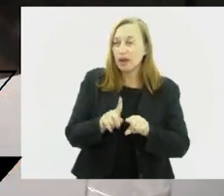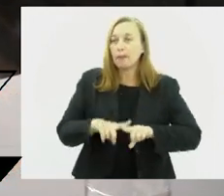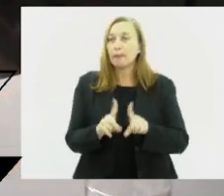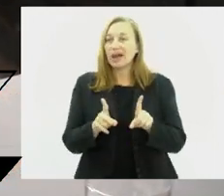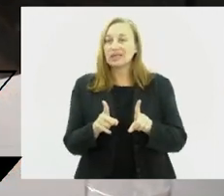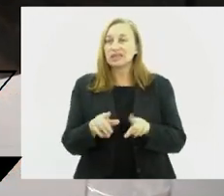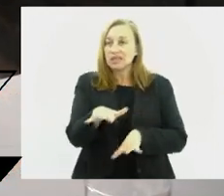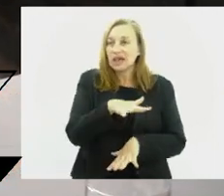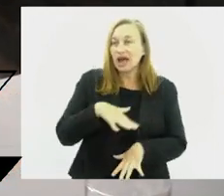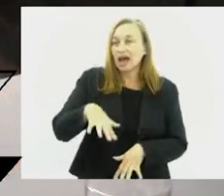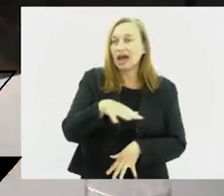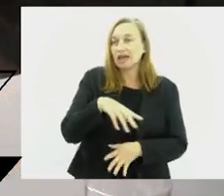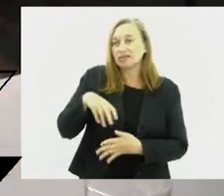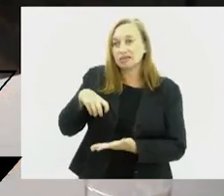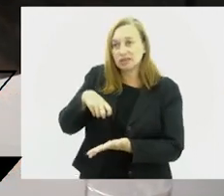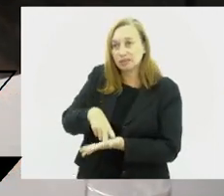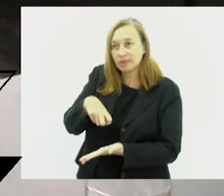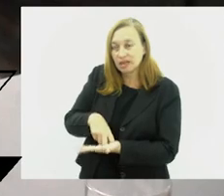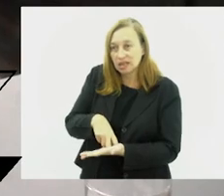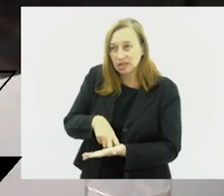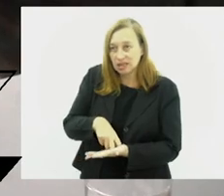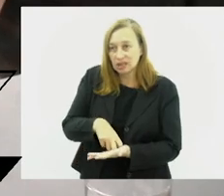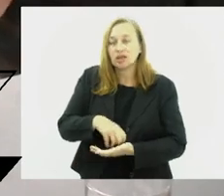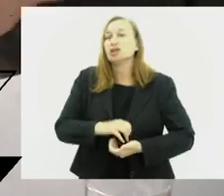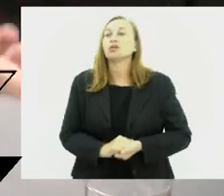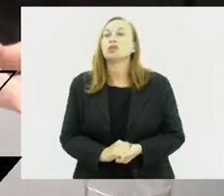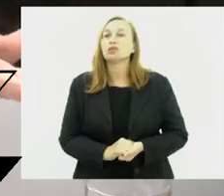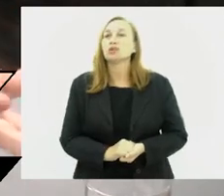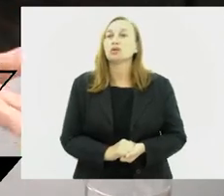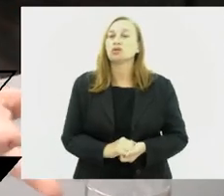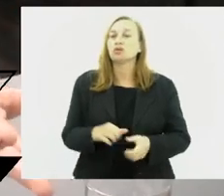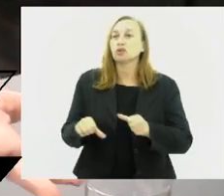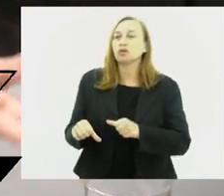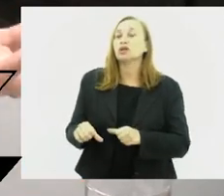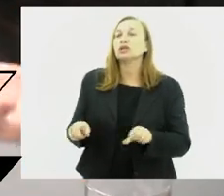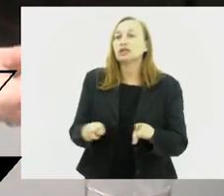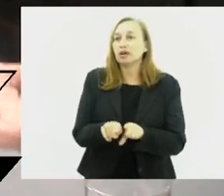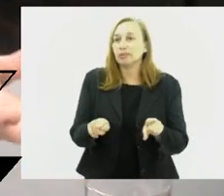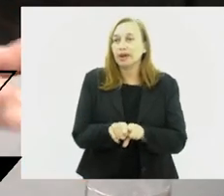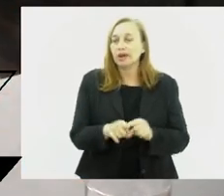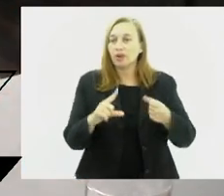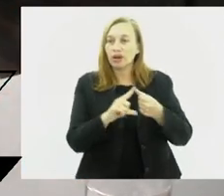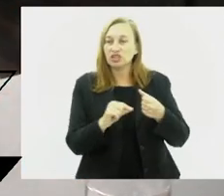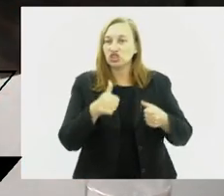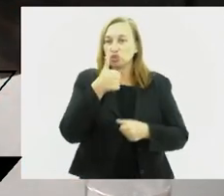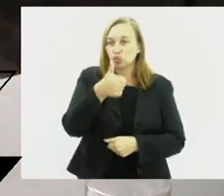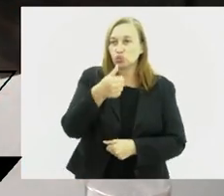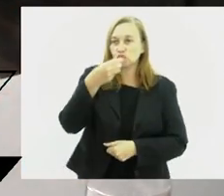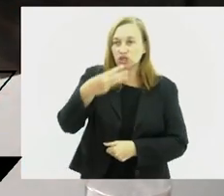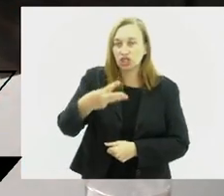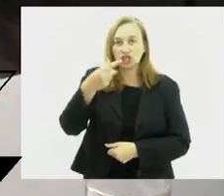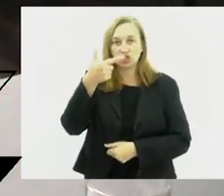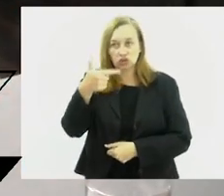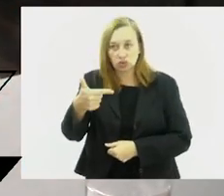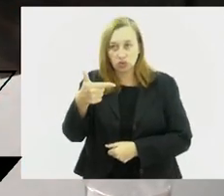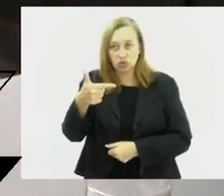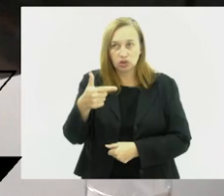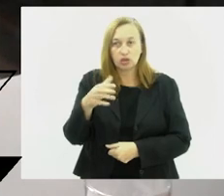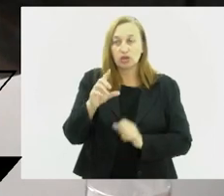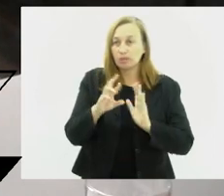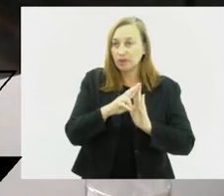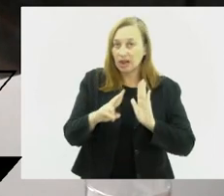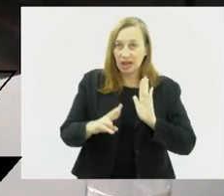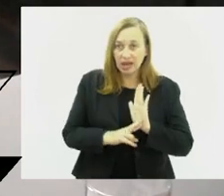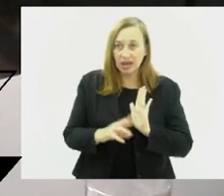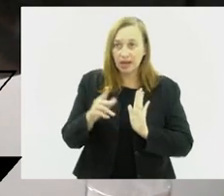penal, como eu tenho a possibilidade de uma contravenção penal, como também tem o artigo 132 do Código Penal pelo perigo iminente, eu